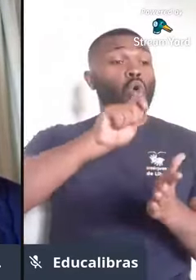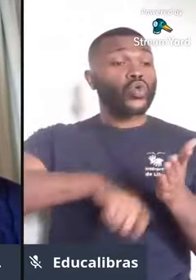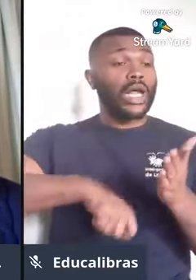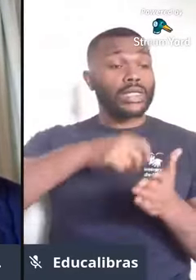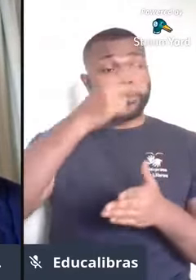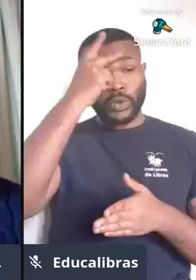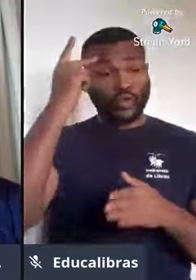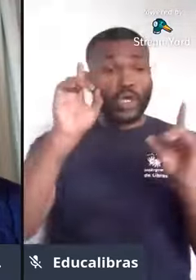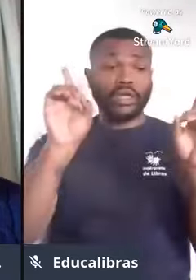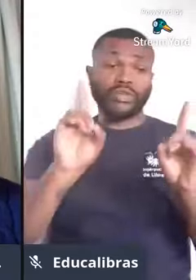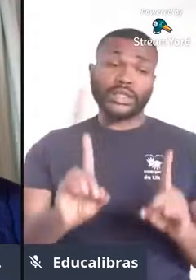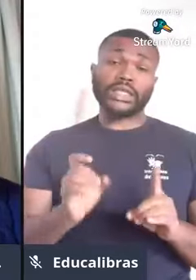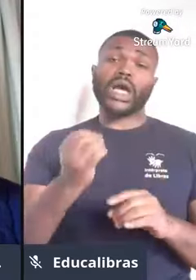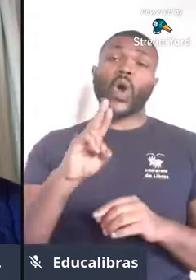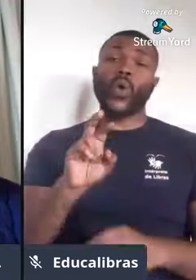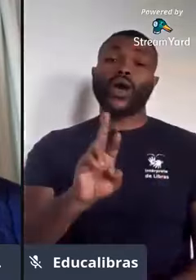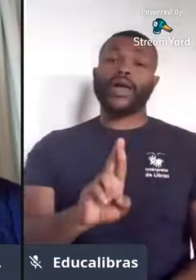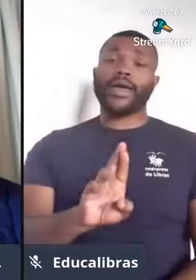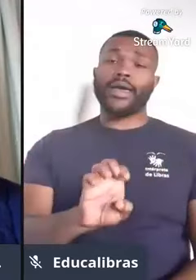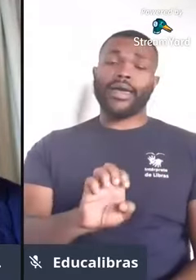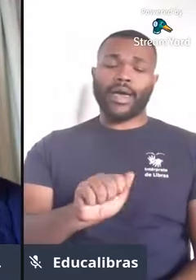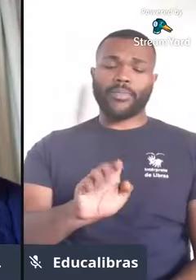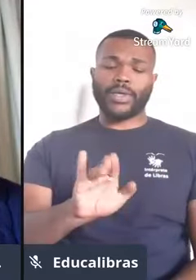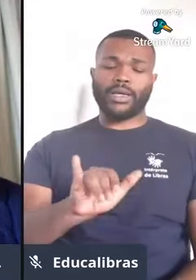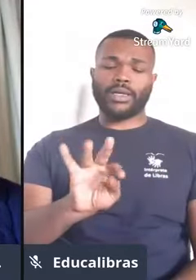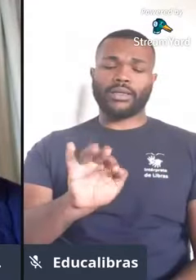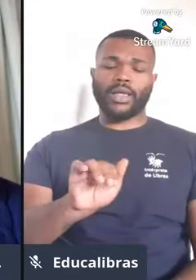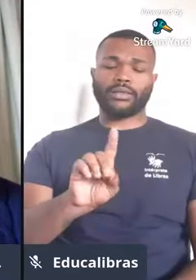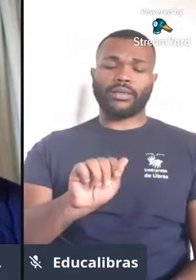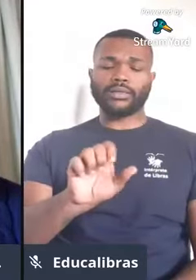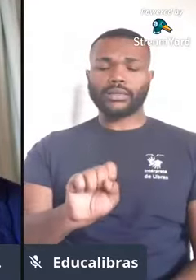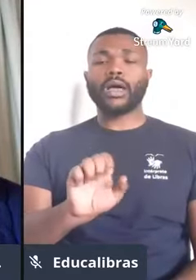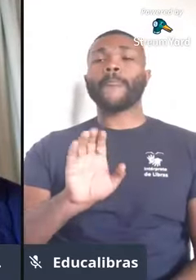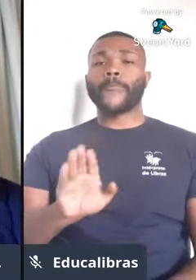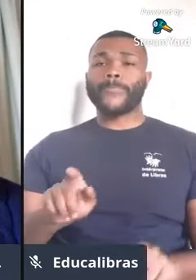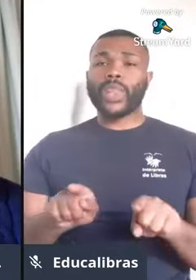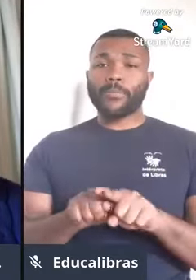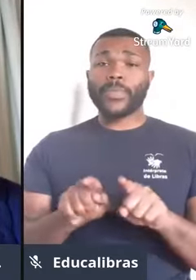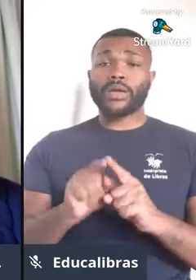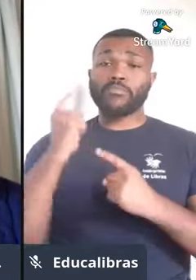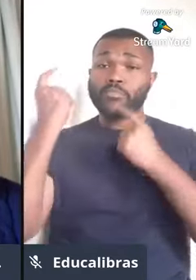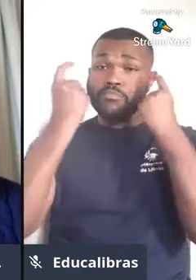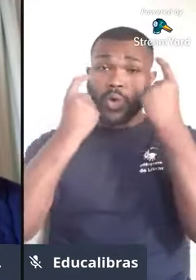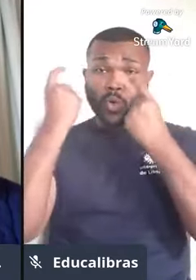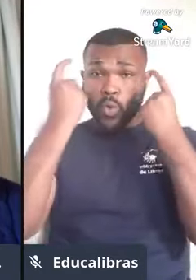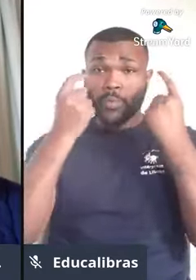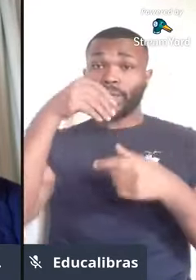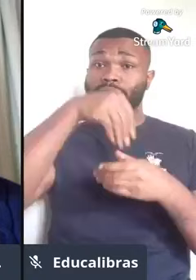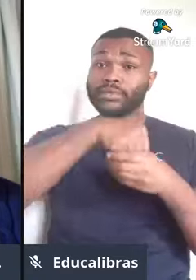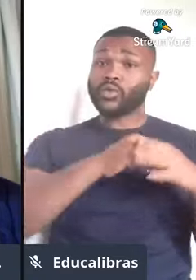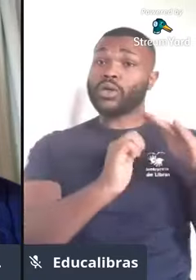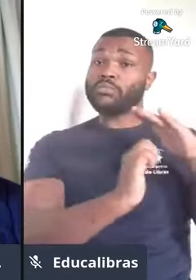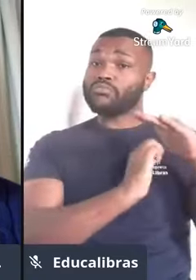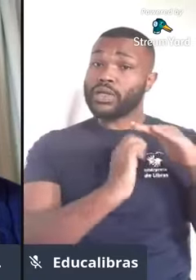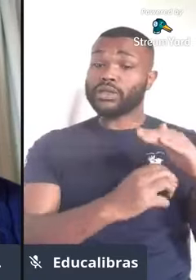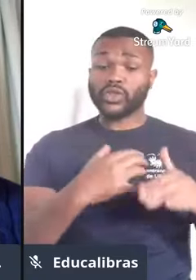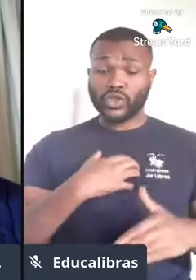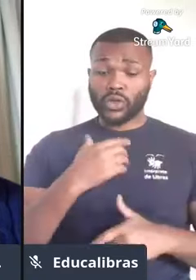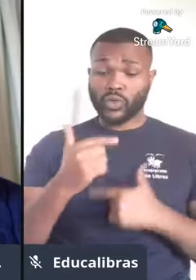Mas, obviamente, nós também nos preocupamos com as condições de trabalho, com as condições de acessibilidade, e temos recursos